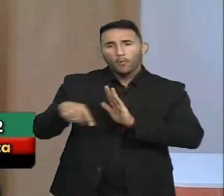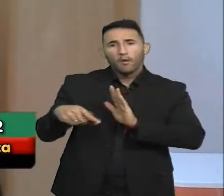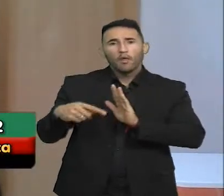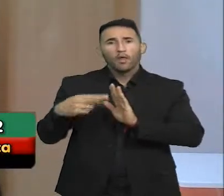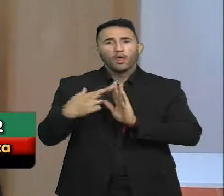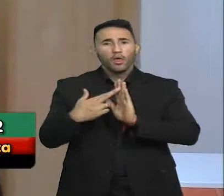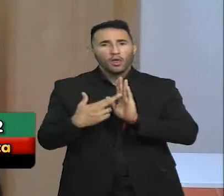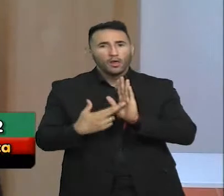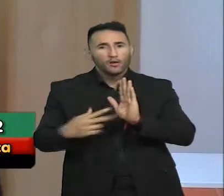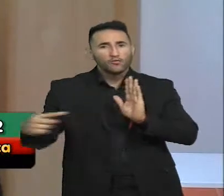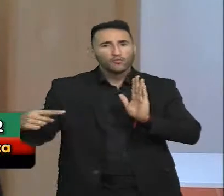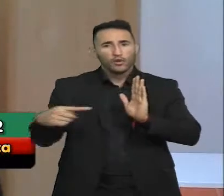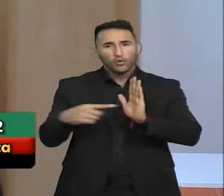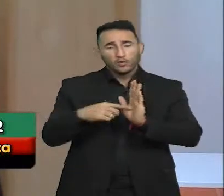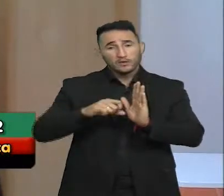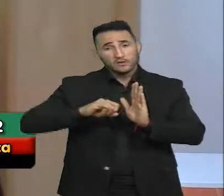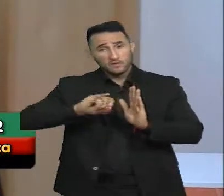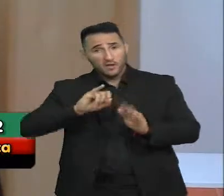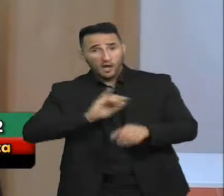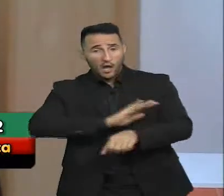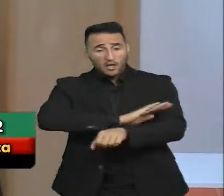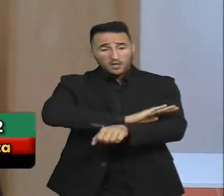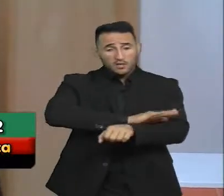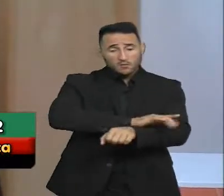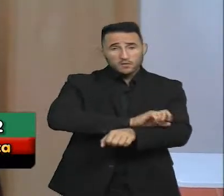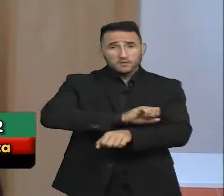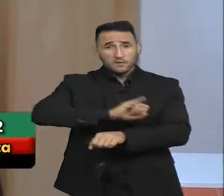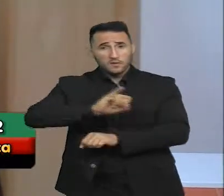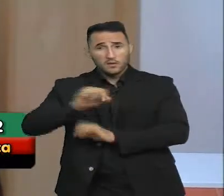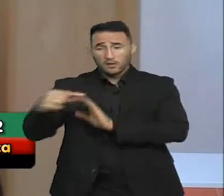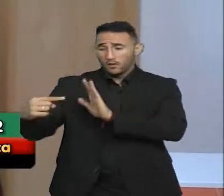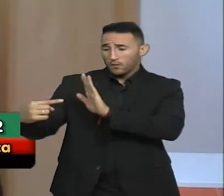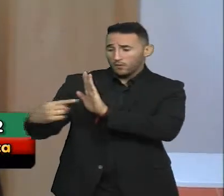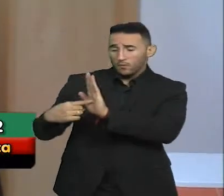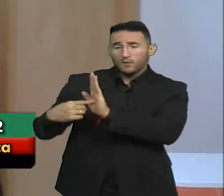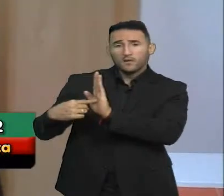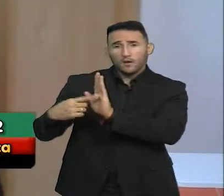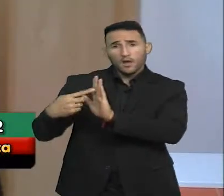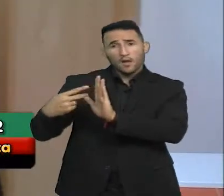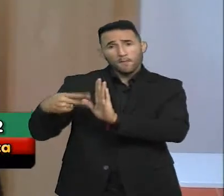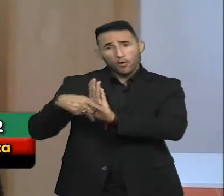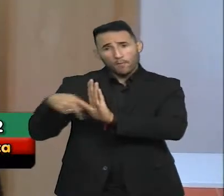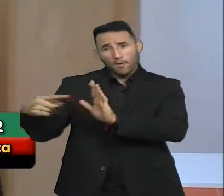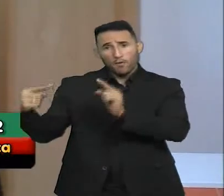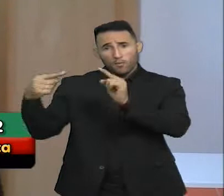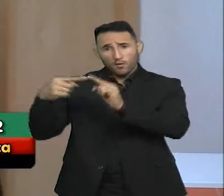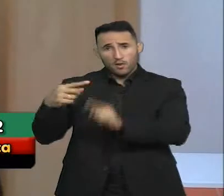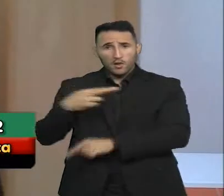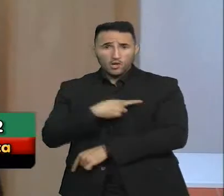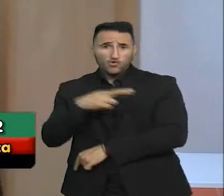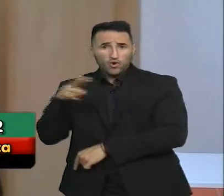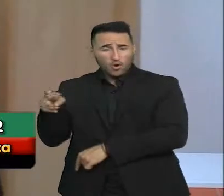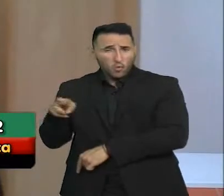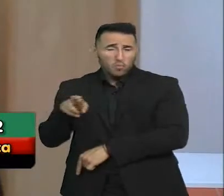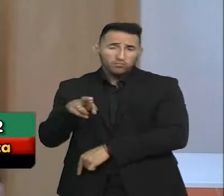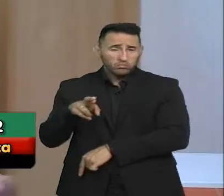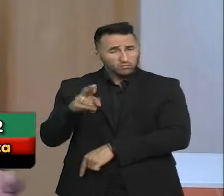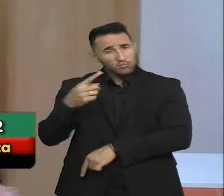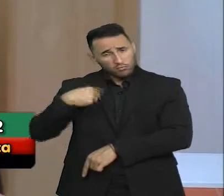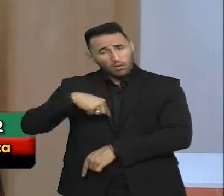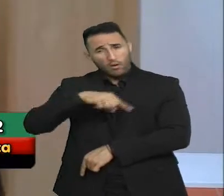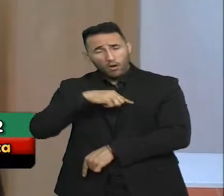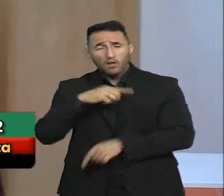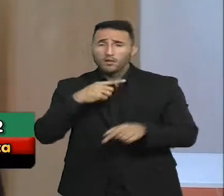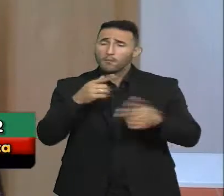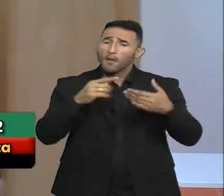denúncia, seja denúncia de racismo, seja principalmente o racismo religioso, né? Então, nós estamos de